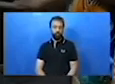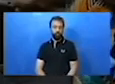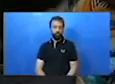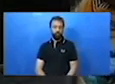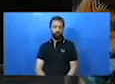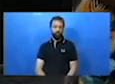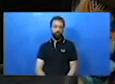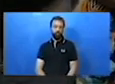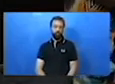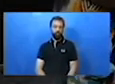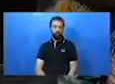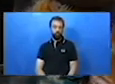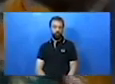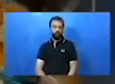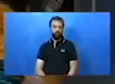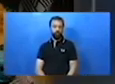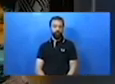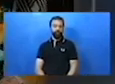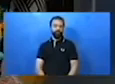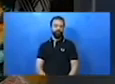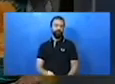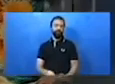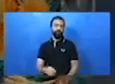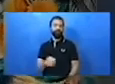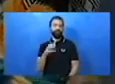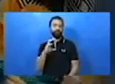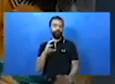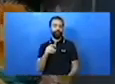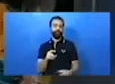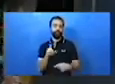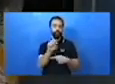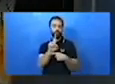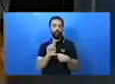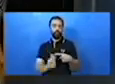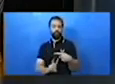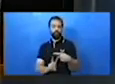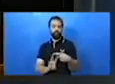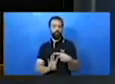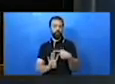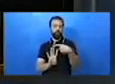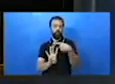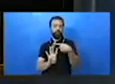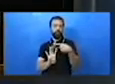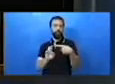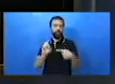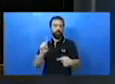Vou pintar tudo. A letra C, 1/4 de 12. 12 eu vou dividir